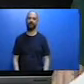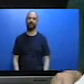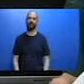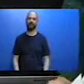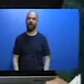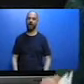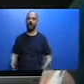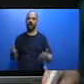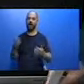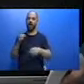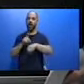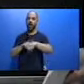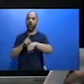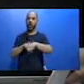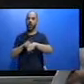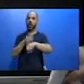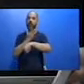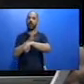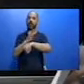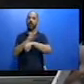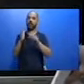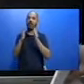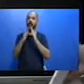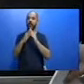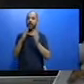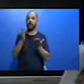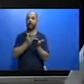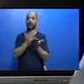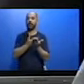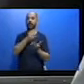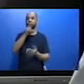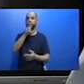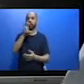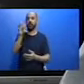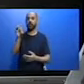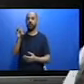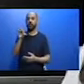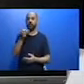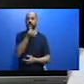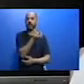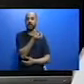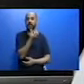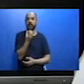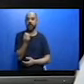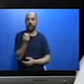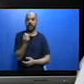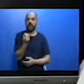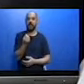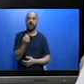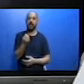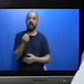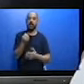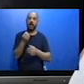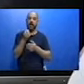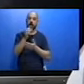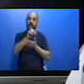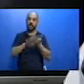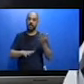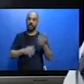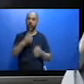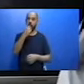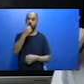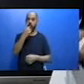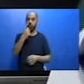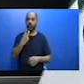a hora da tarefa página página 59 e 60 o exercício 1 e 2 o